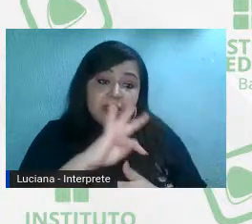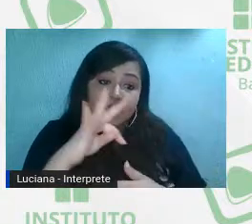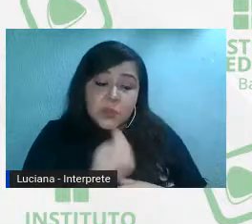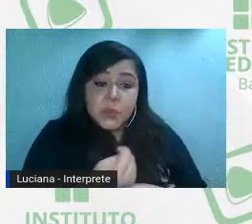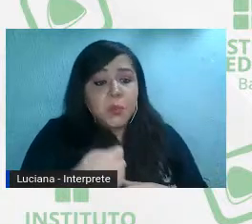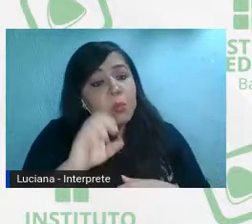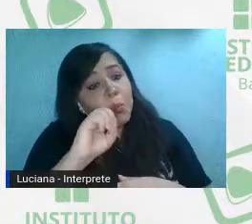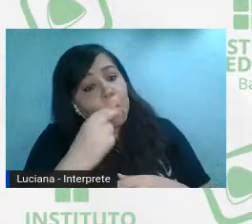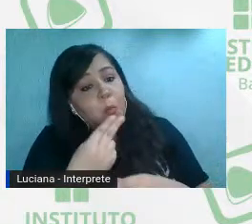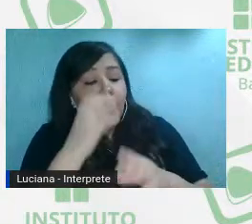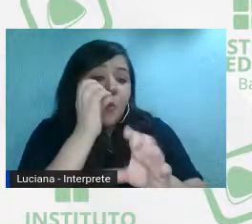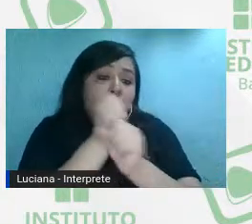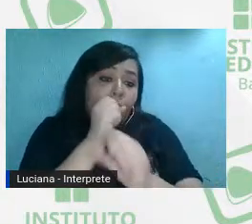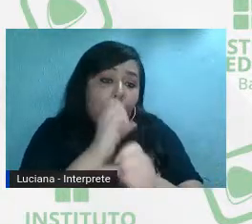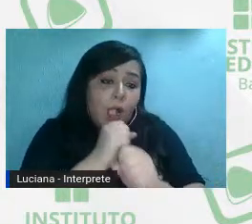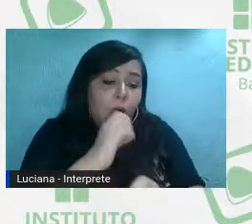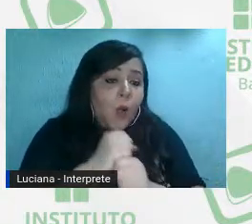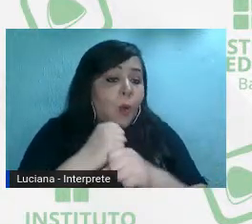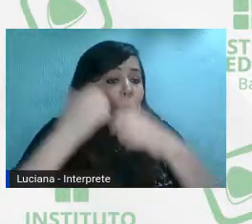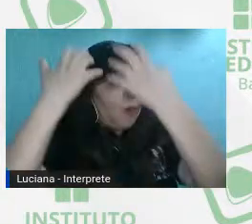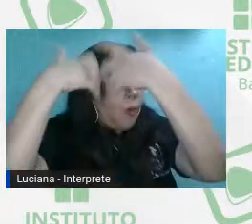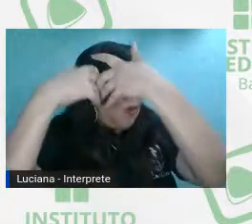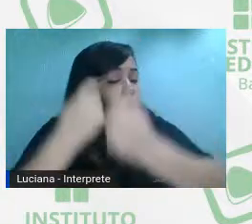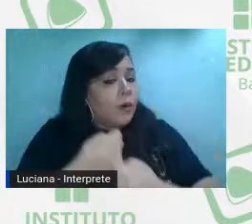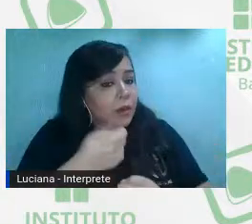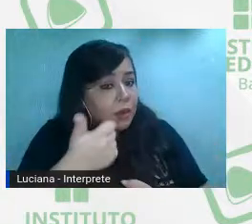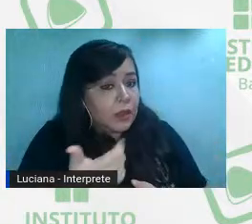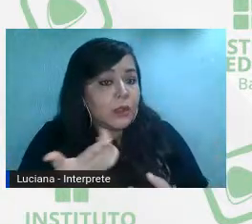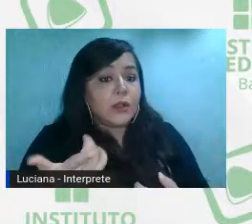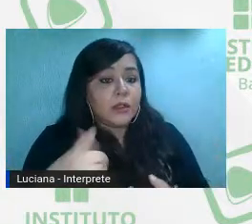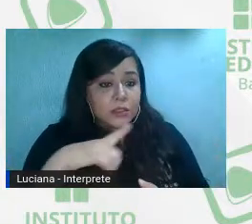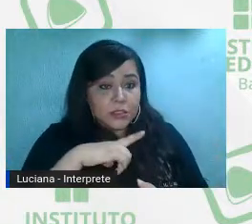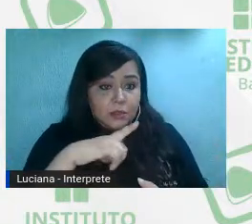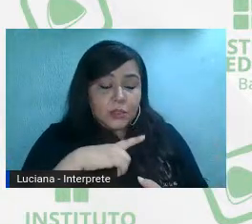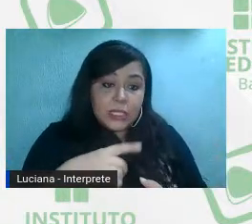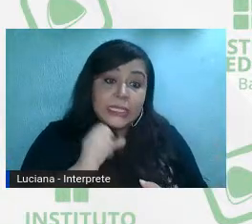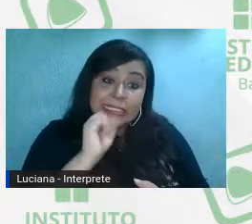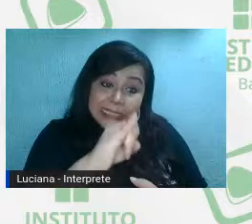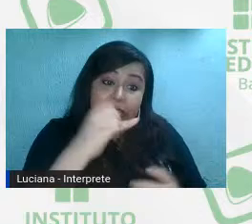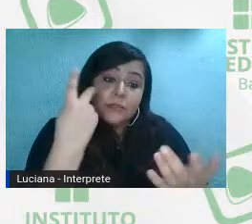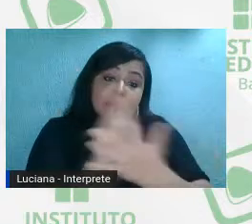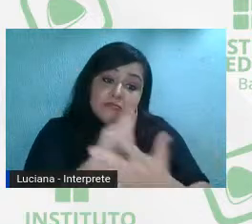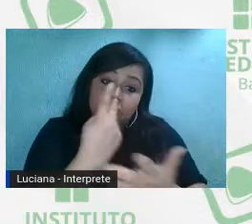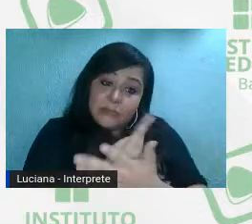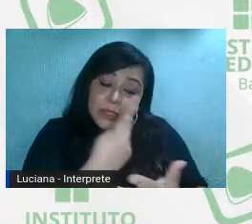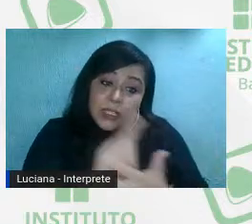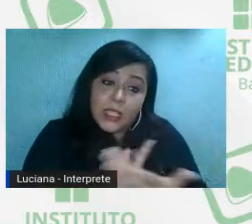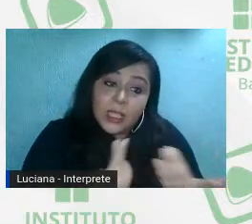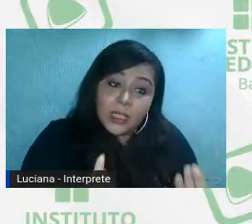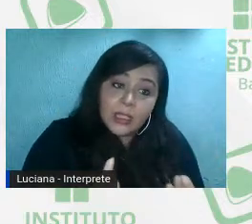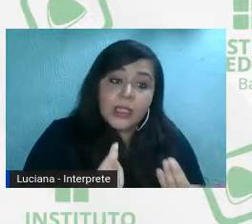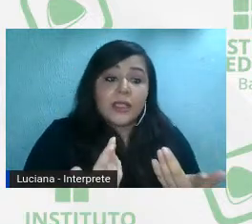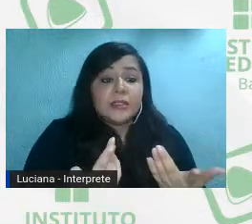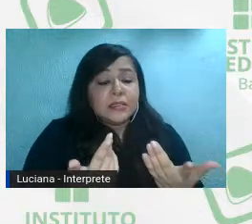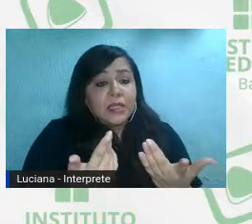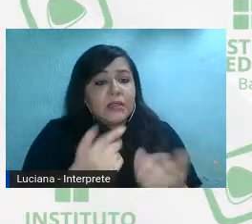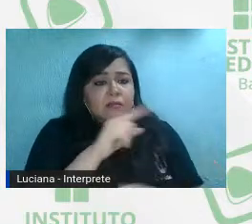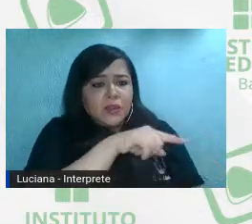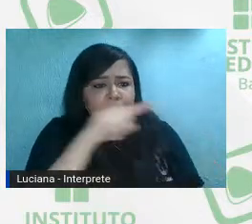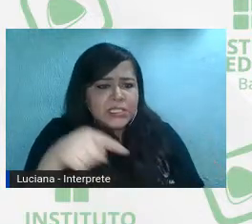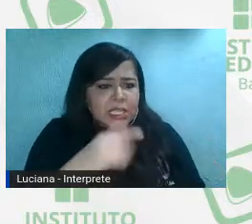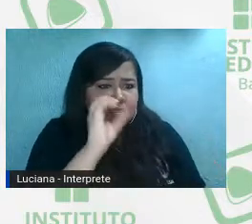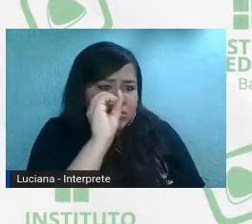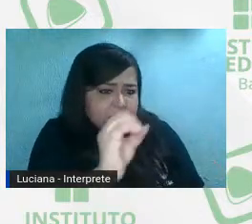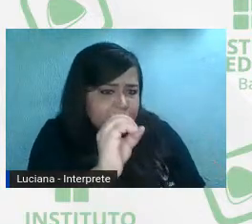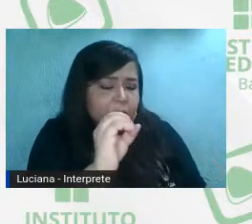cálculo lógico, e ela ainda estava errada mesmo assim, Não quer dizer que você zerou a questão. Nós